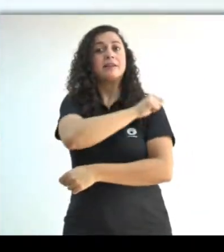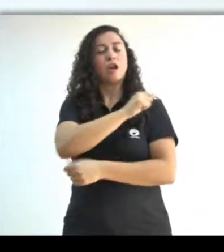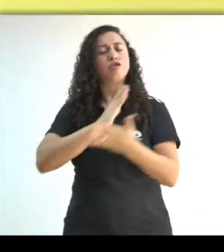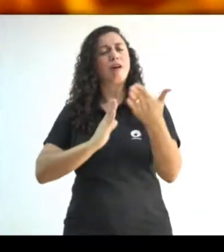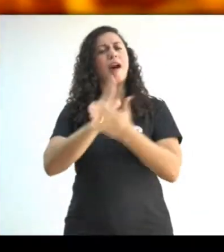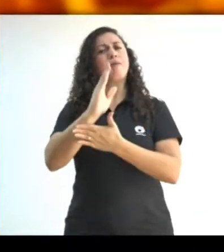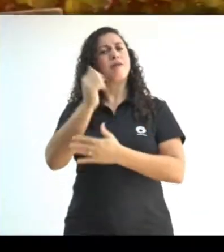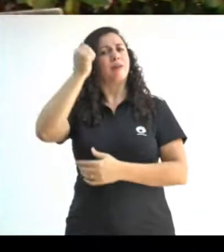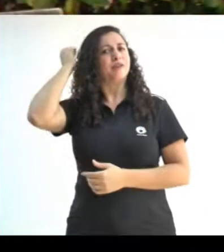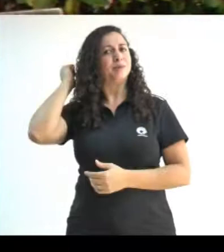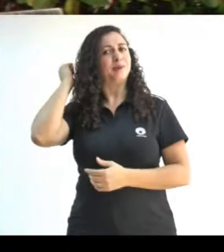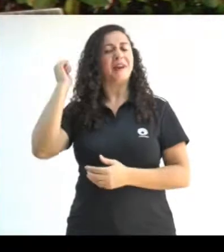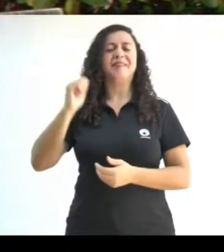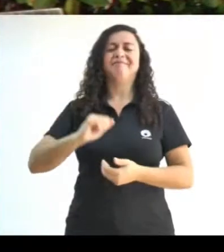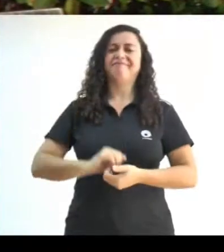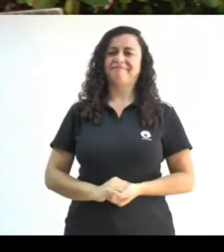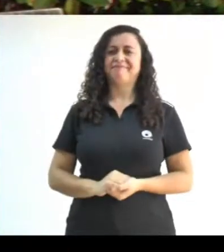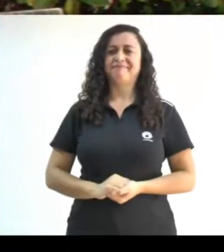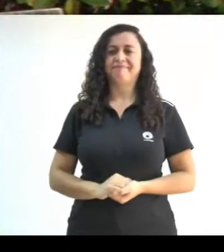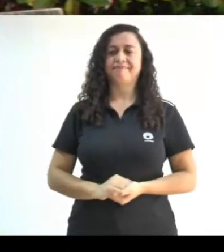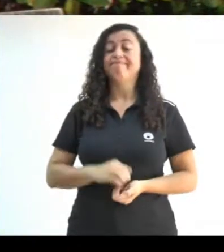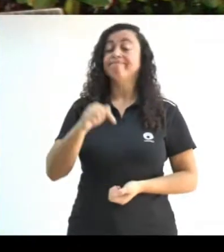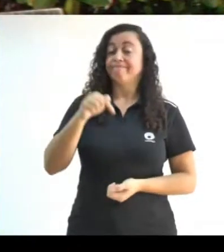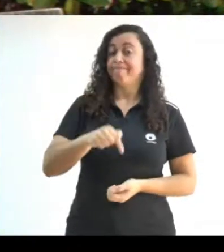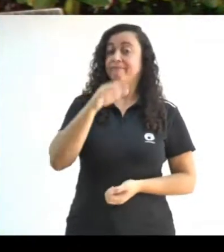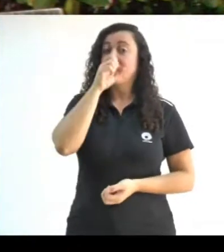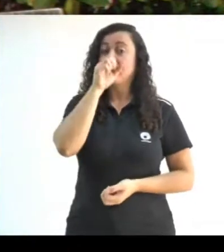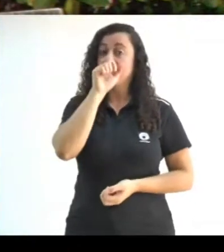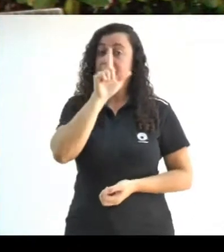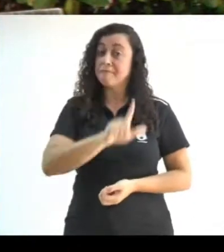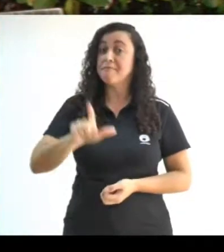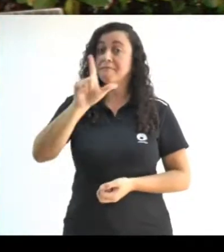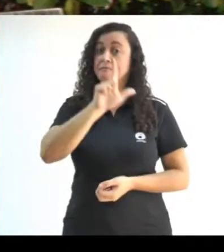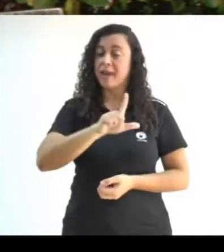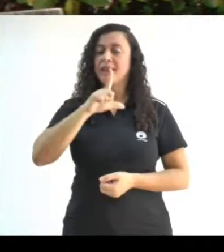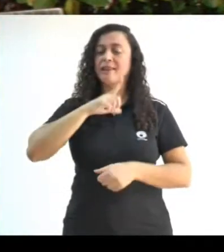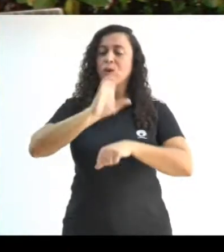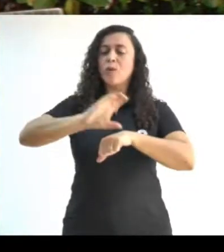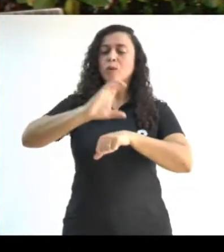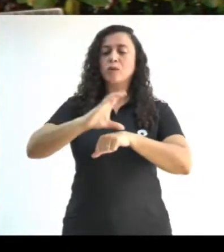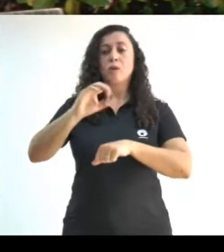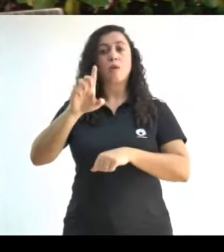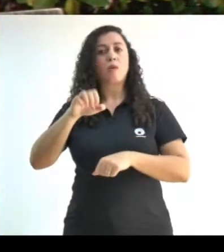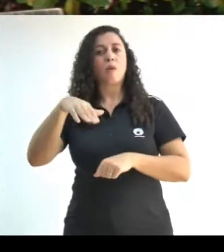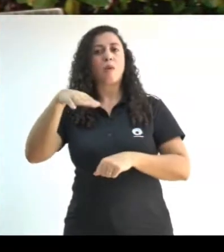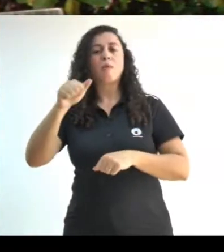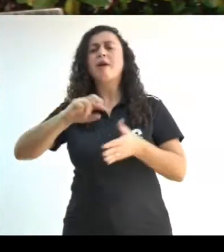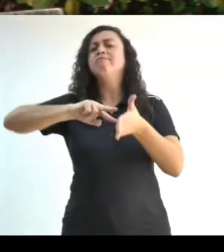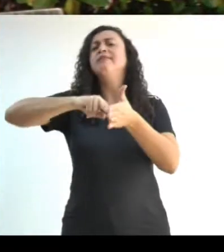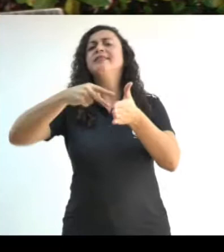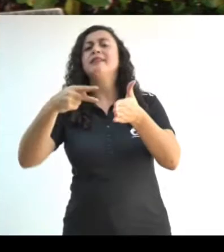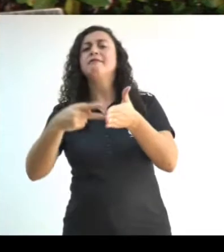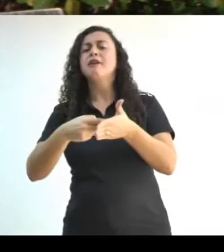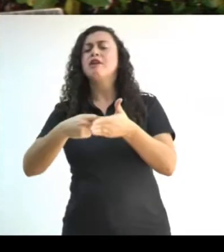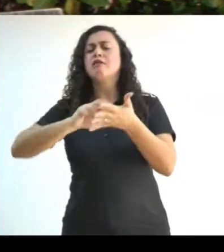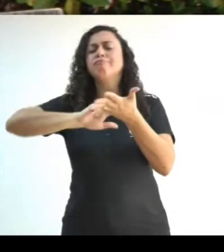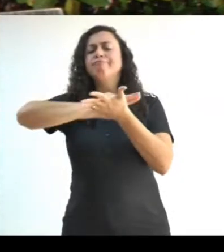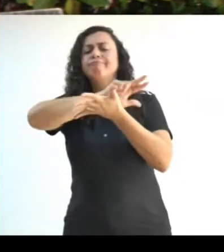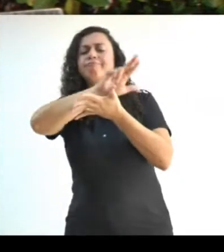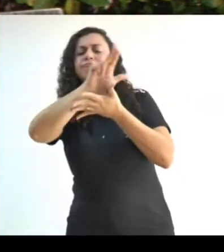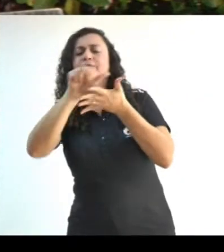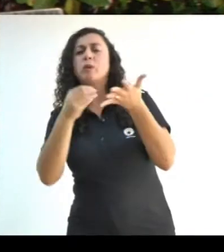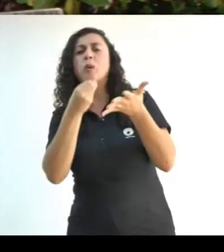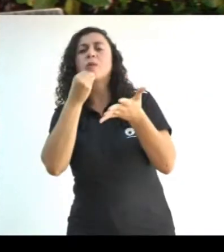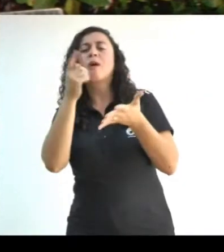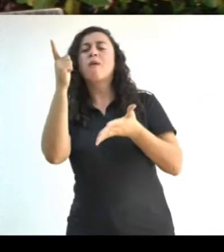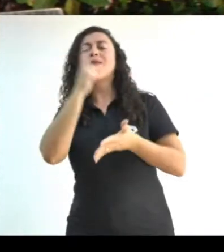vestibulares. Aqui em Limeira, a gente, tendo o cursinho colmeia, abre um leque para a gente poder buscar o